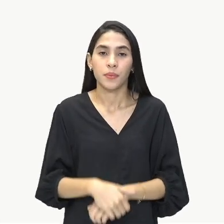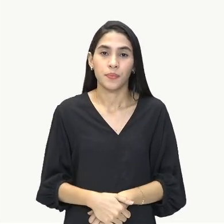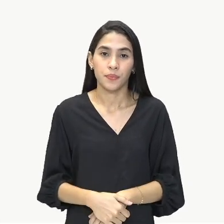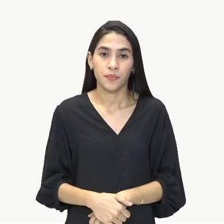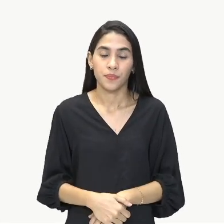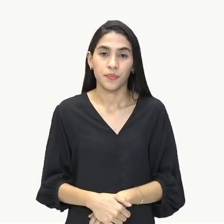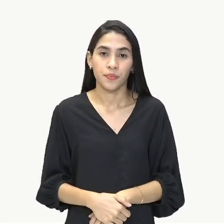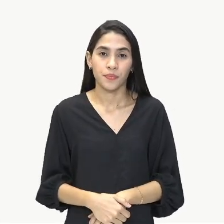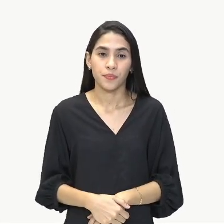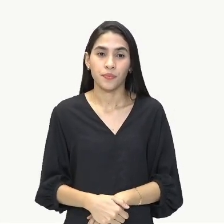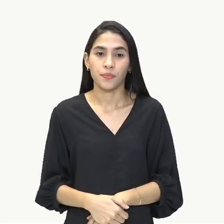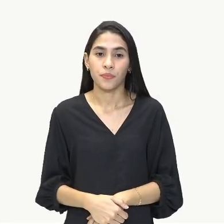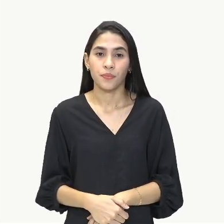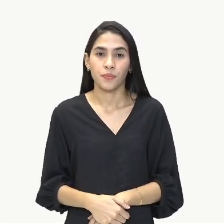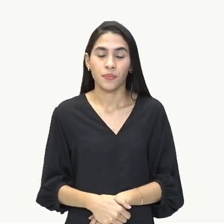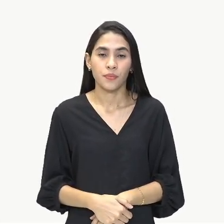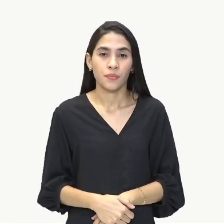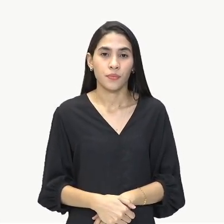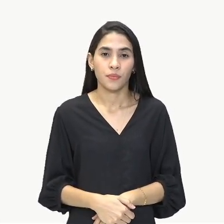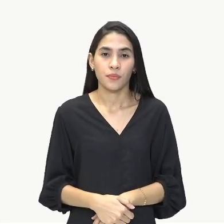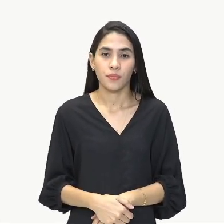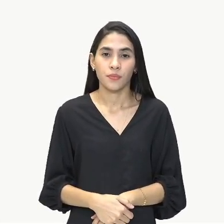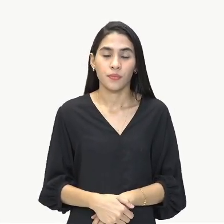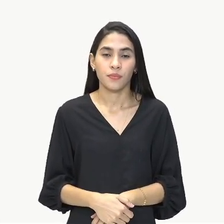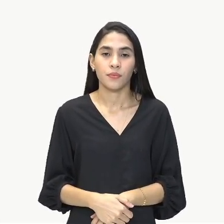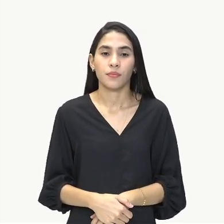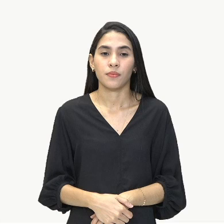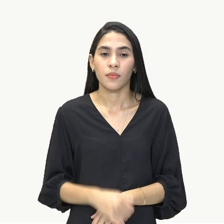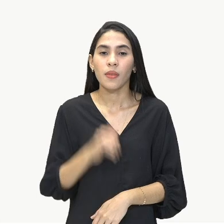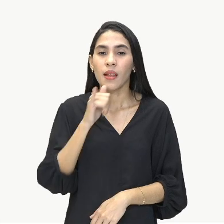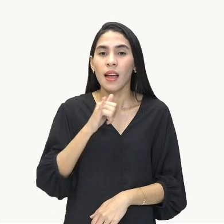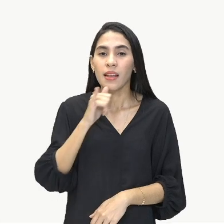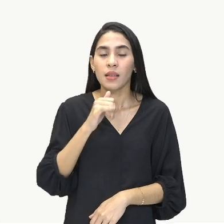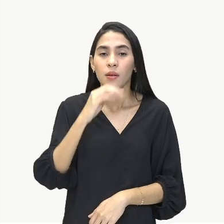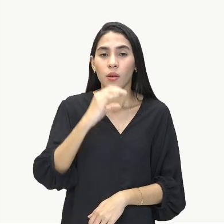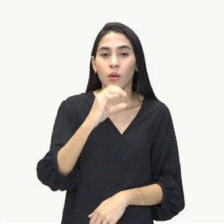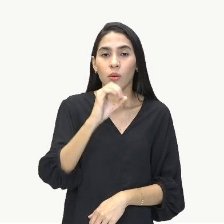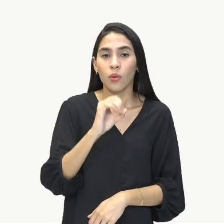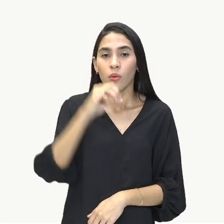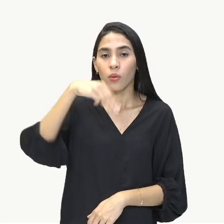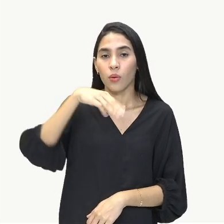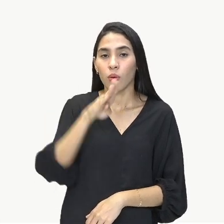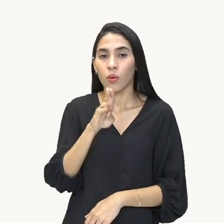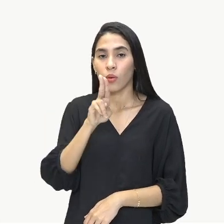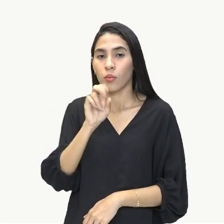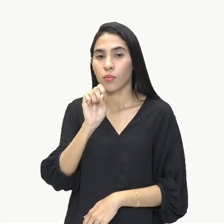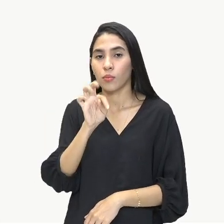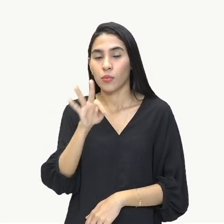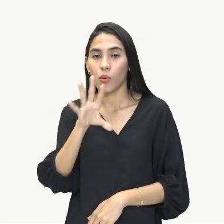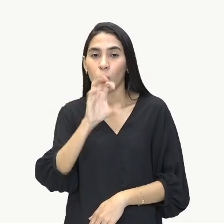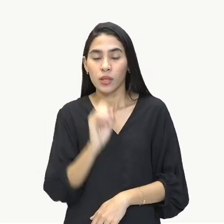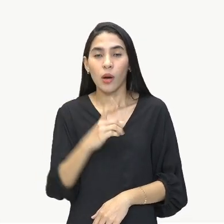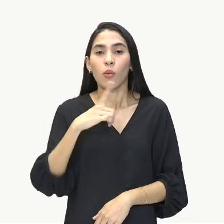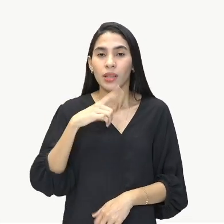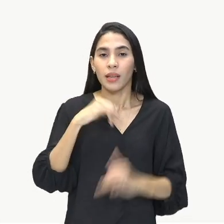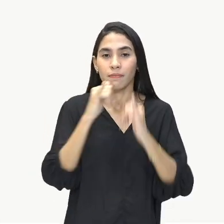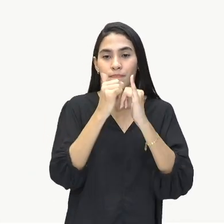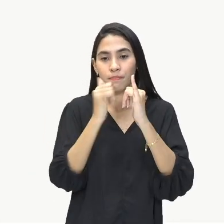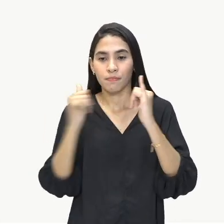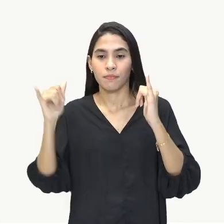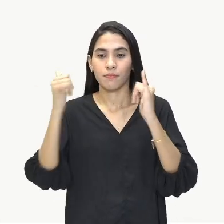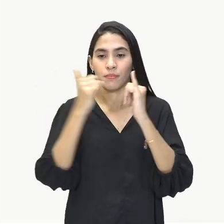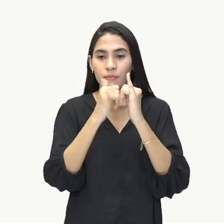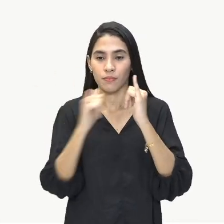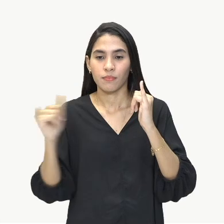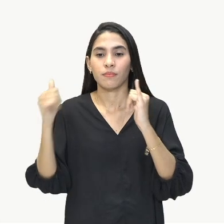de uma reação química, combustão. Ela ocorre com liberação de energia. E